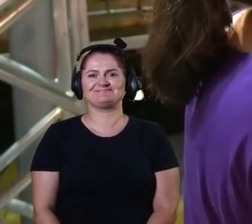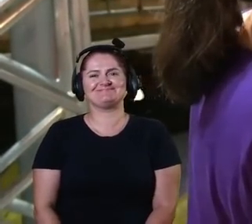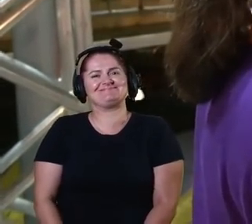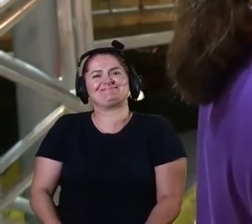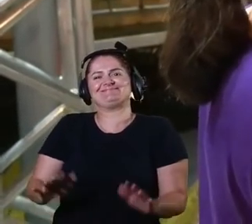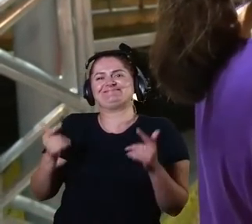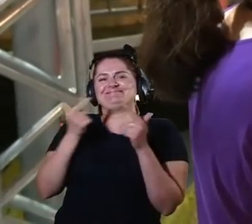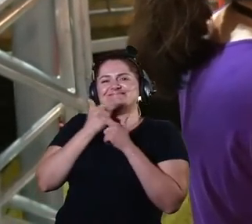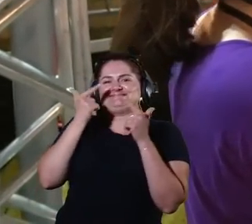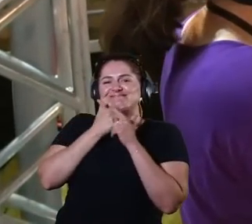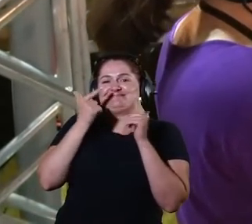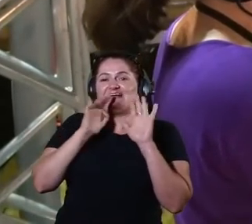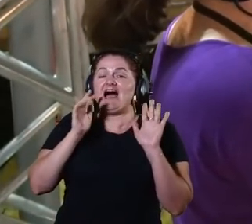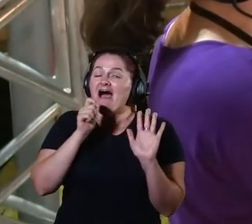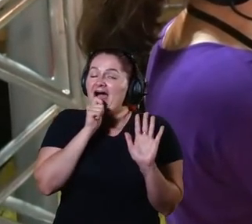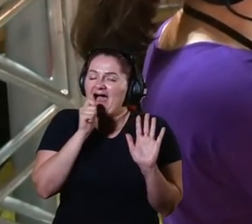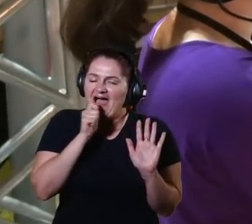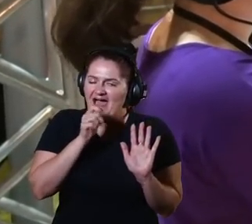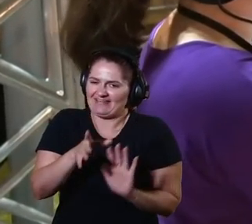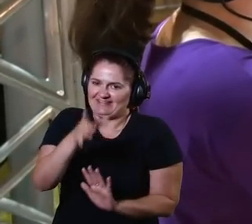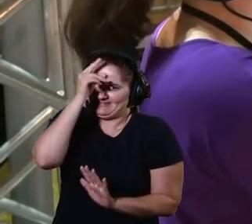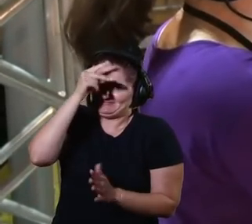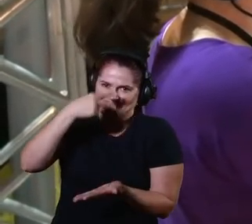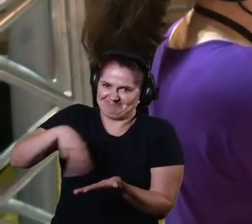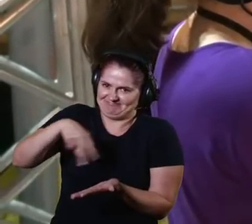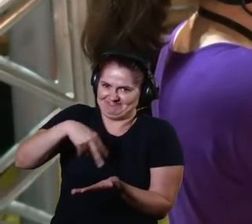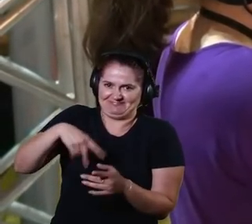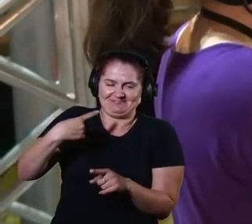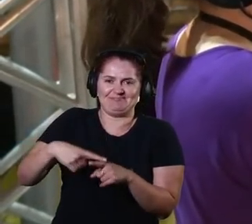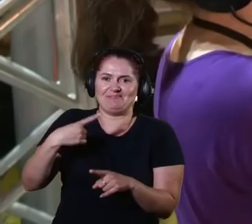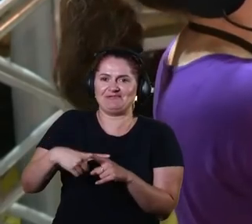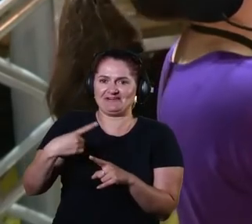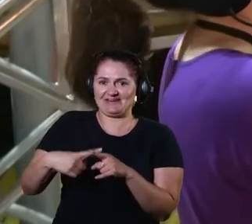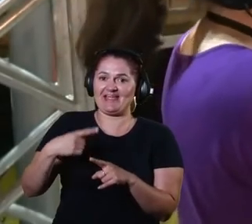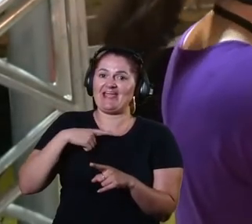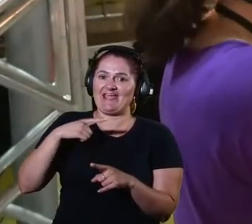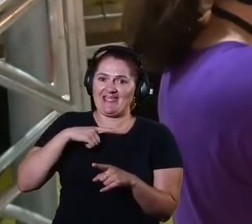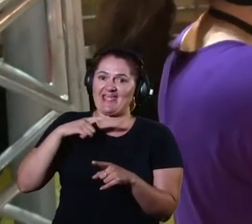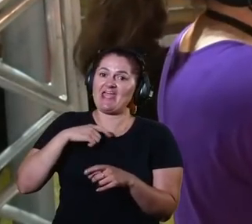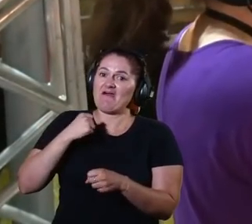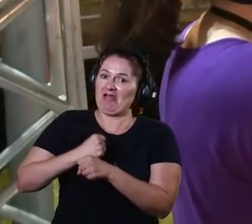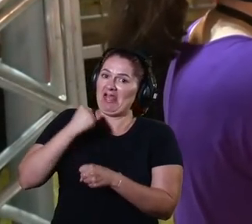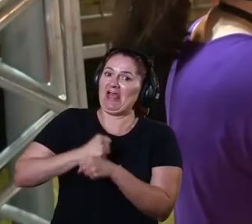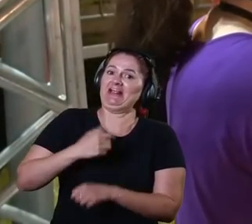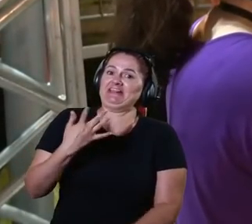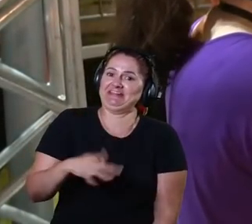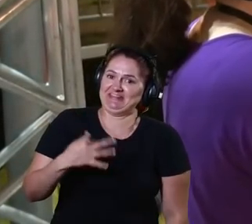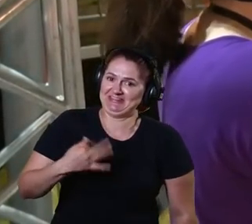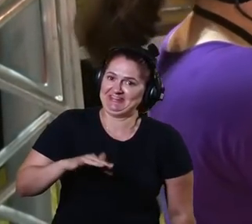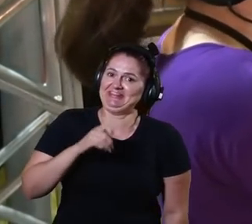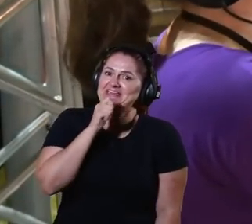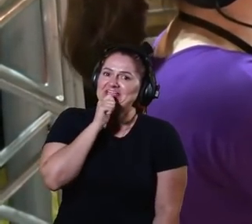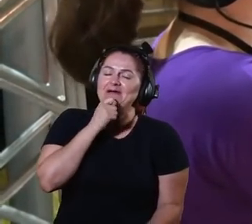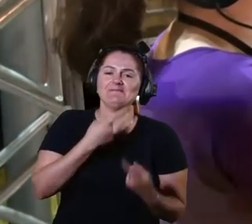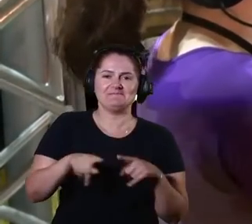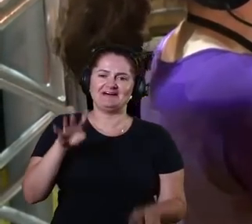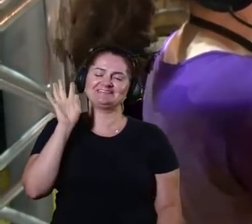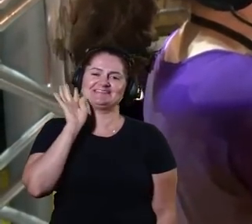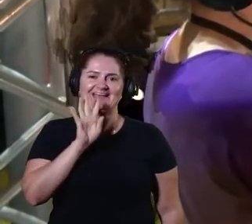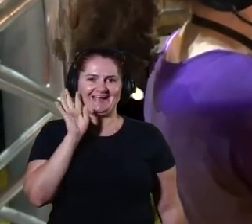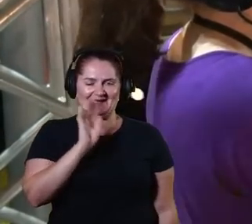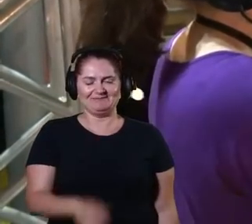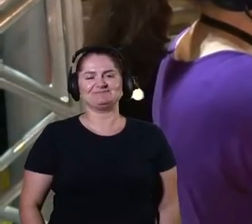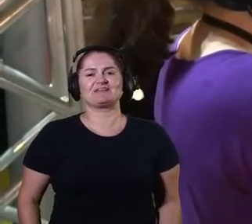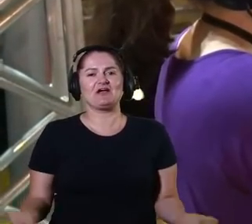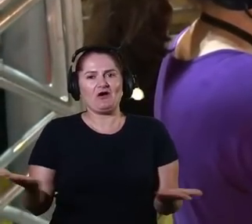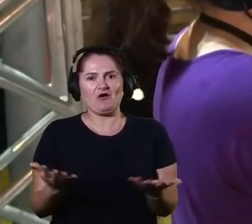da Festa da Uva. Ainda não, até porque eu estou me recuperando da coluna. Mas é muito bacana. Hoje ainda tive